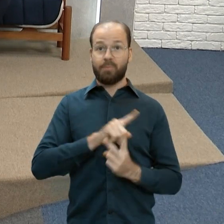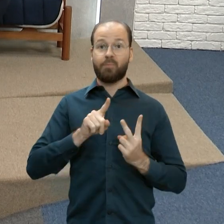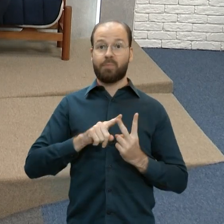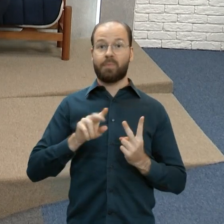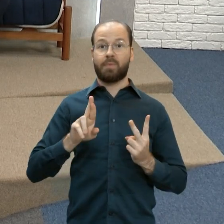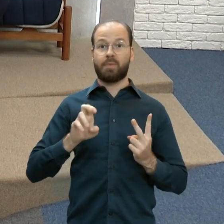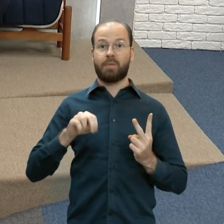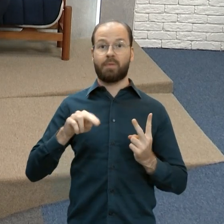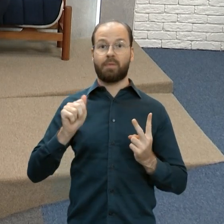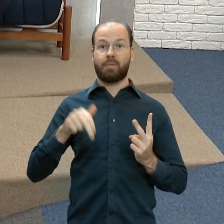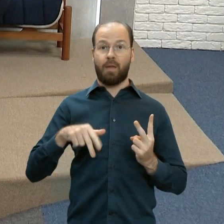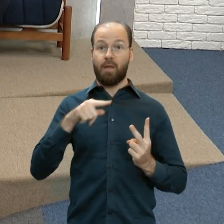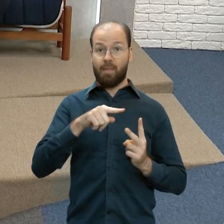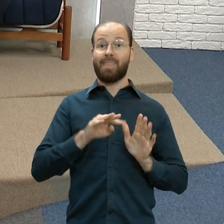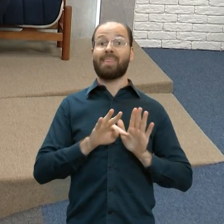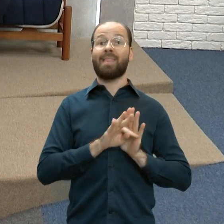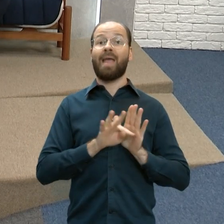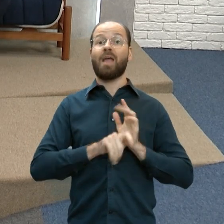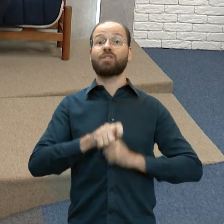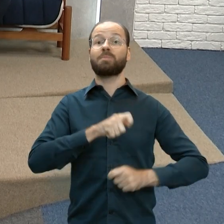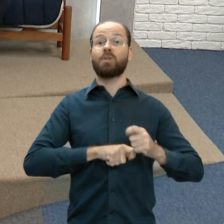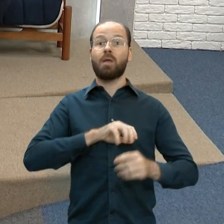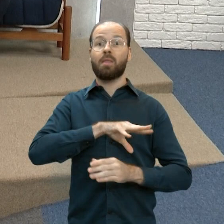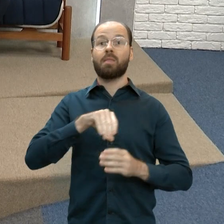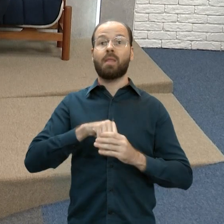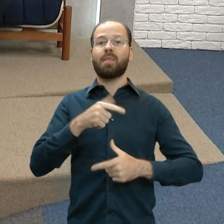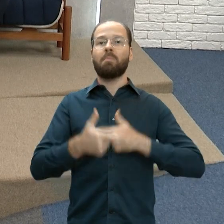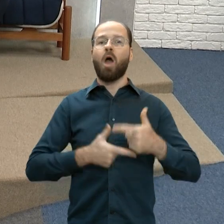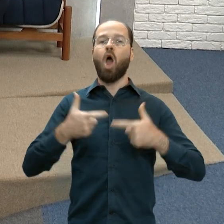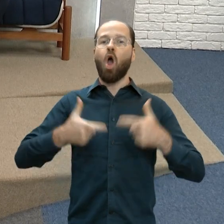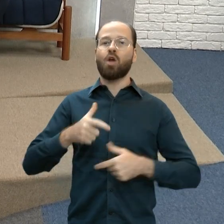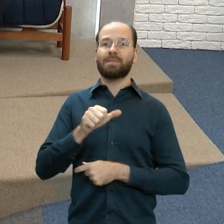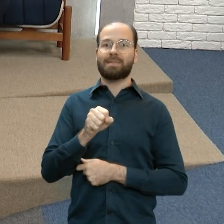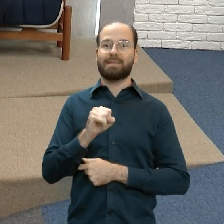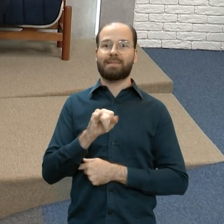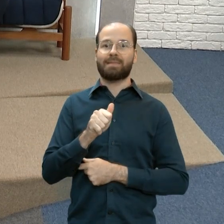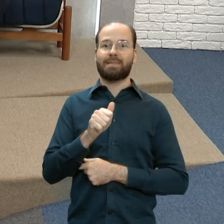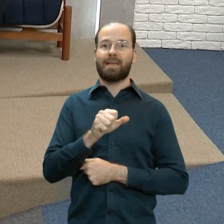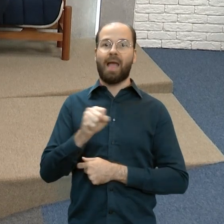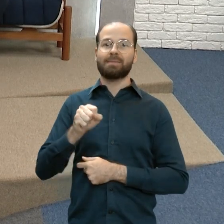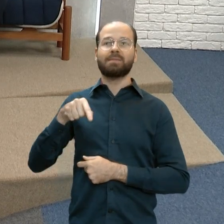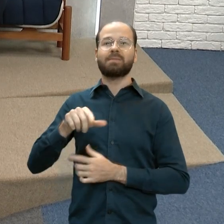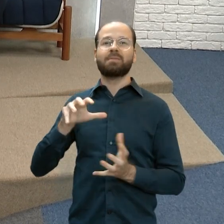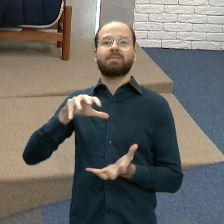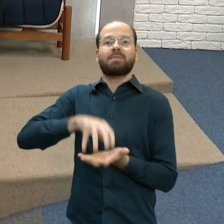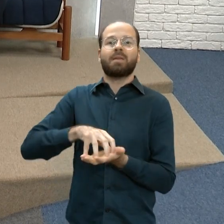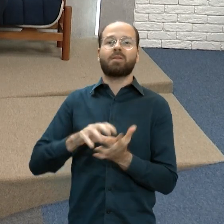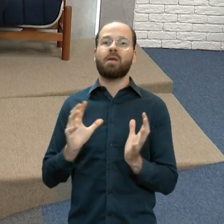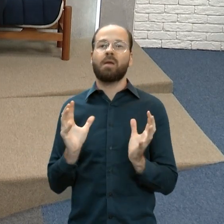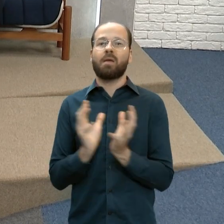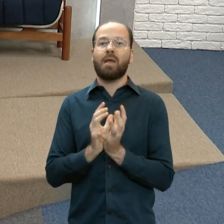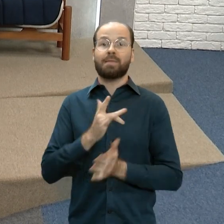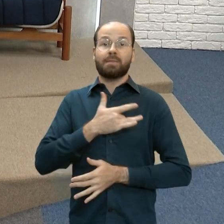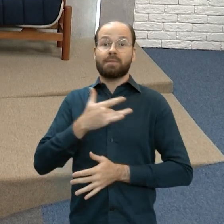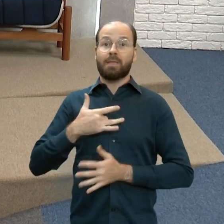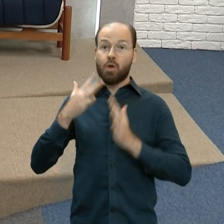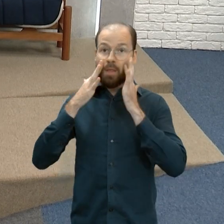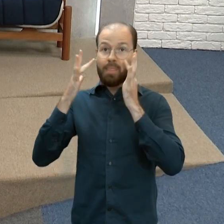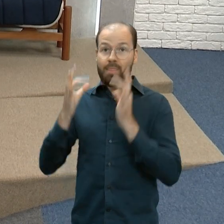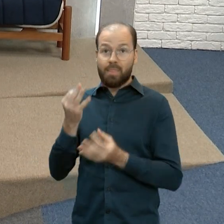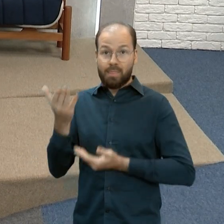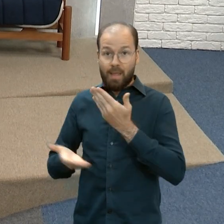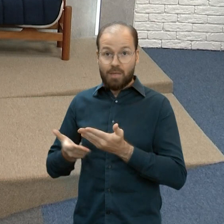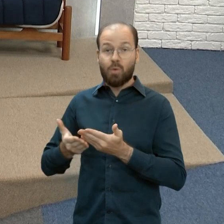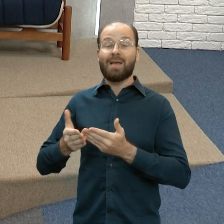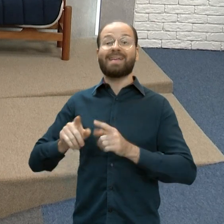técnico administrativo do CIAS, o Subsistema Integrado de Atenção à Saúde do Servidor da UFG. Eles estão de volta, eu tinha falado